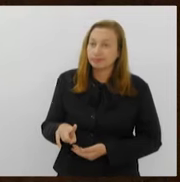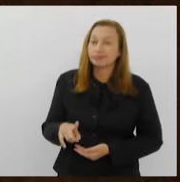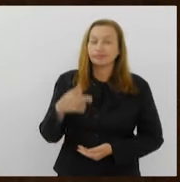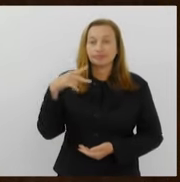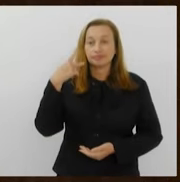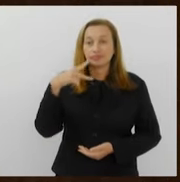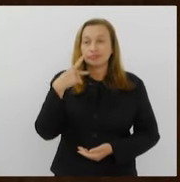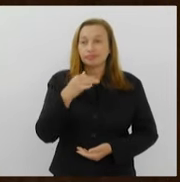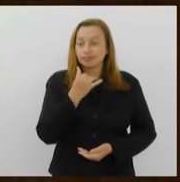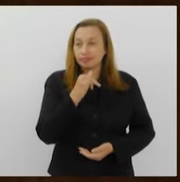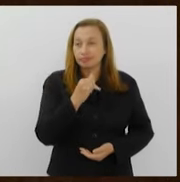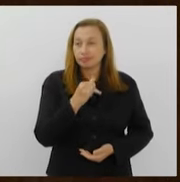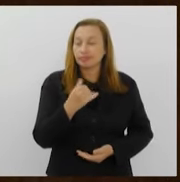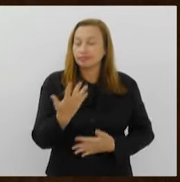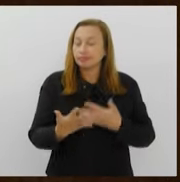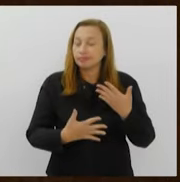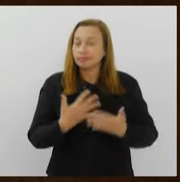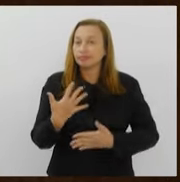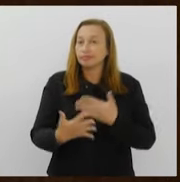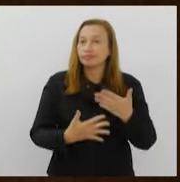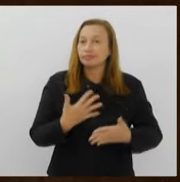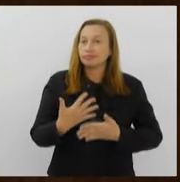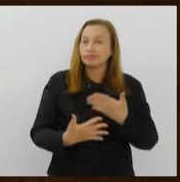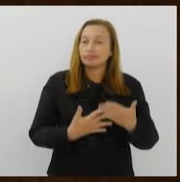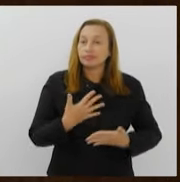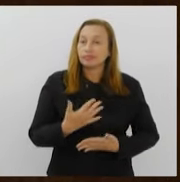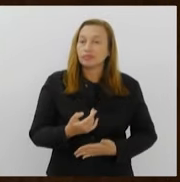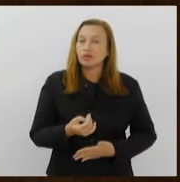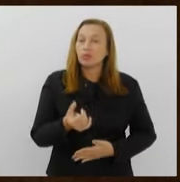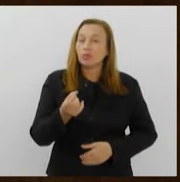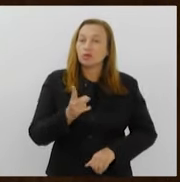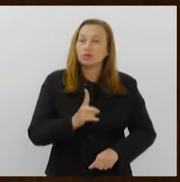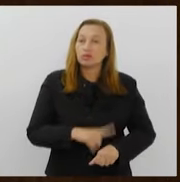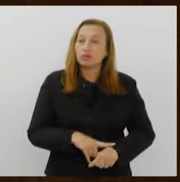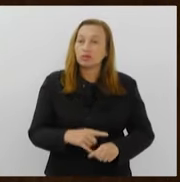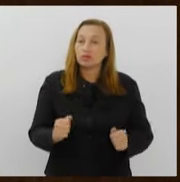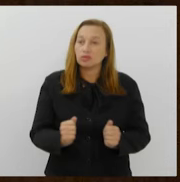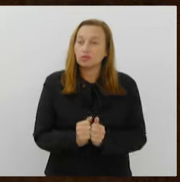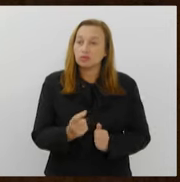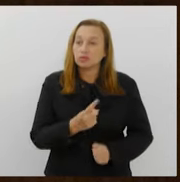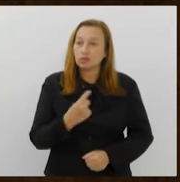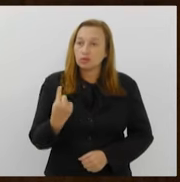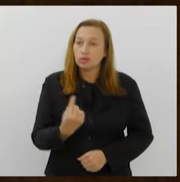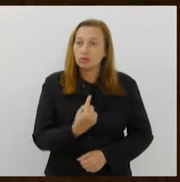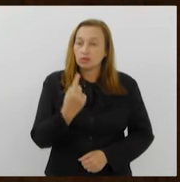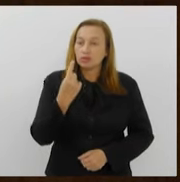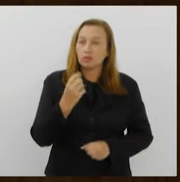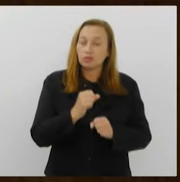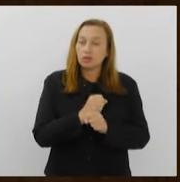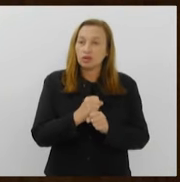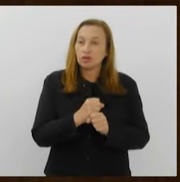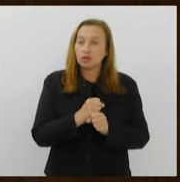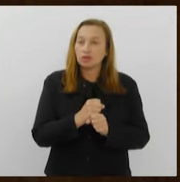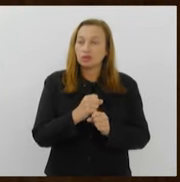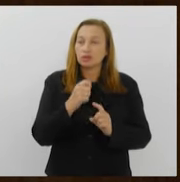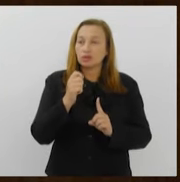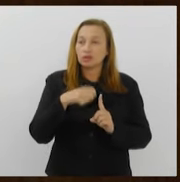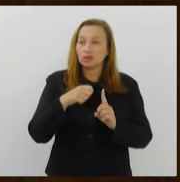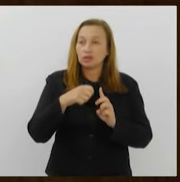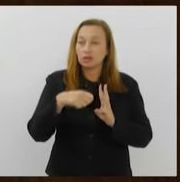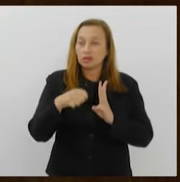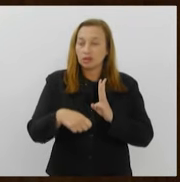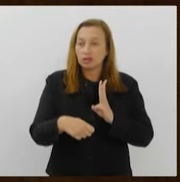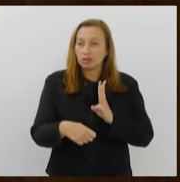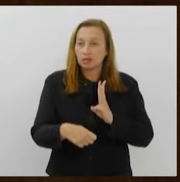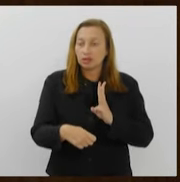Parlamento Fluminense se engrandece do pouco tempo que ele teve aqui, 1 ano e 3 meses. E, Renato,